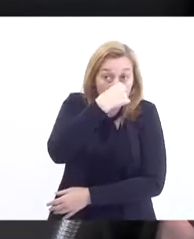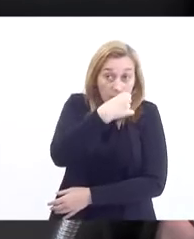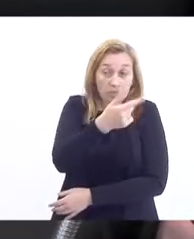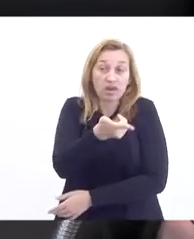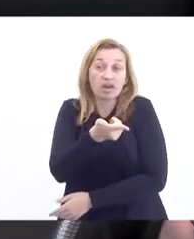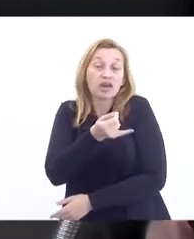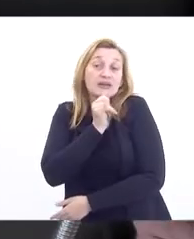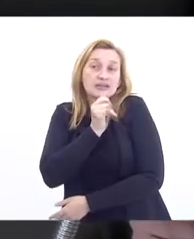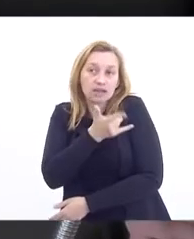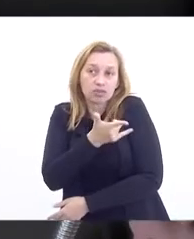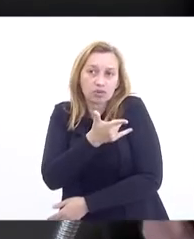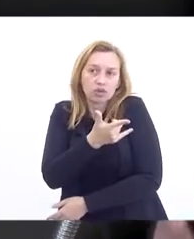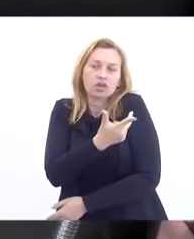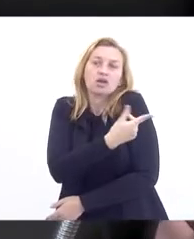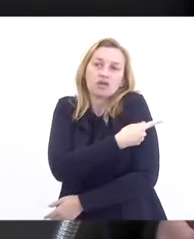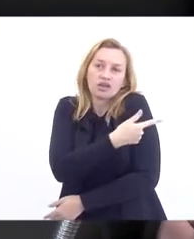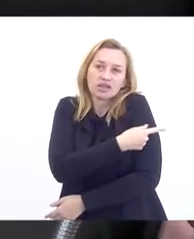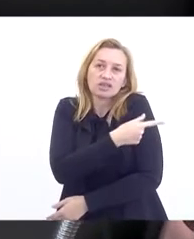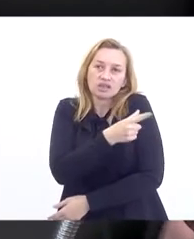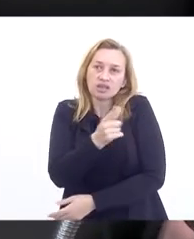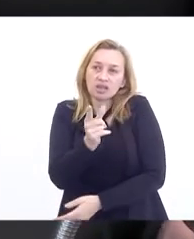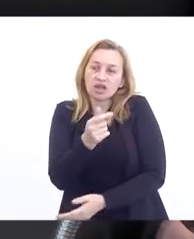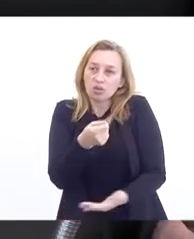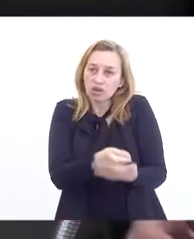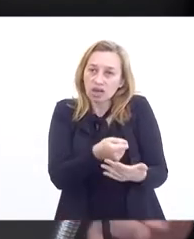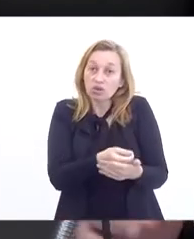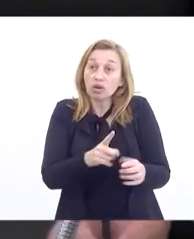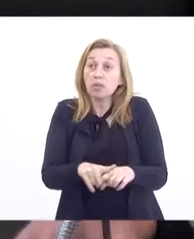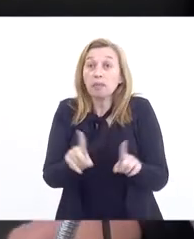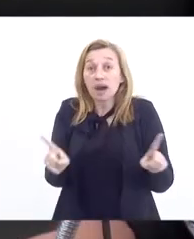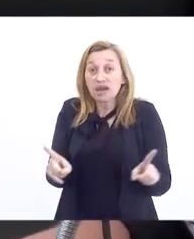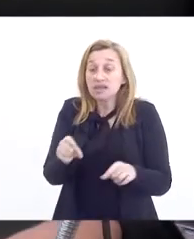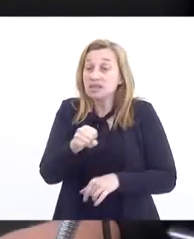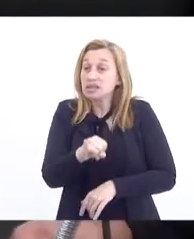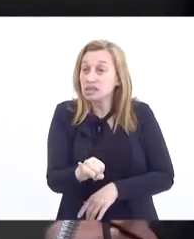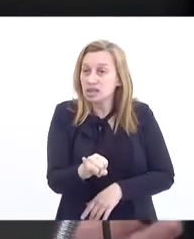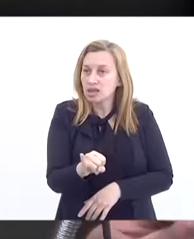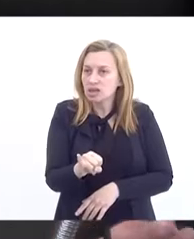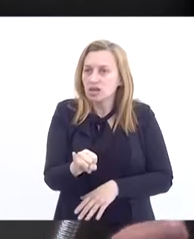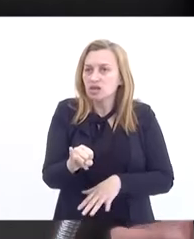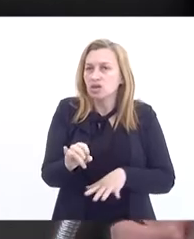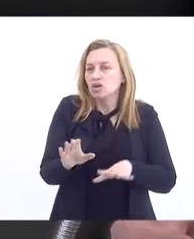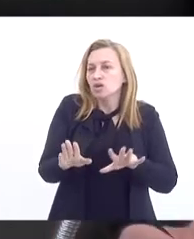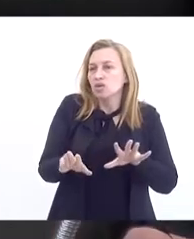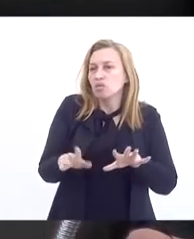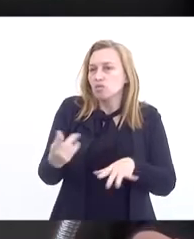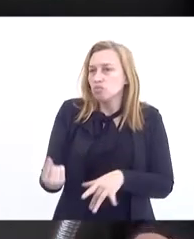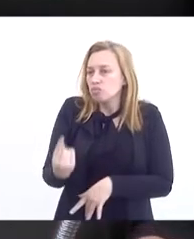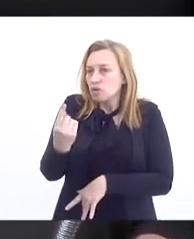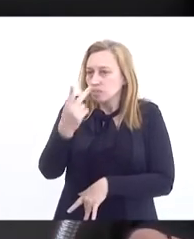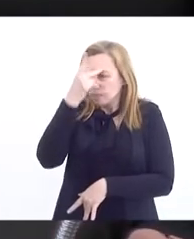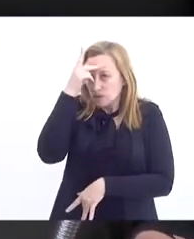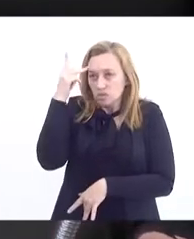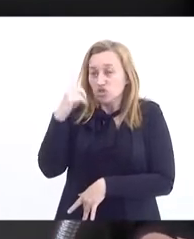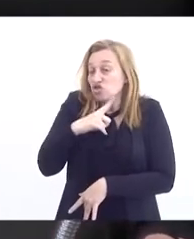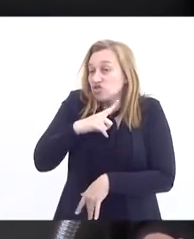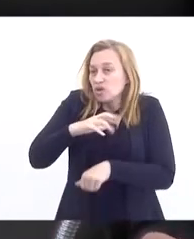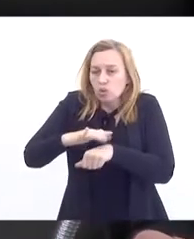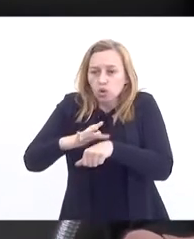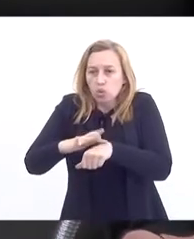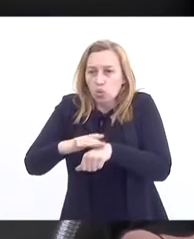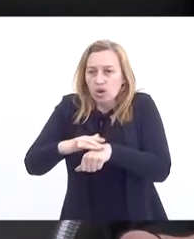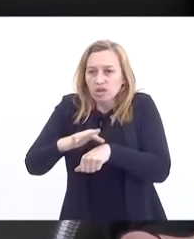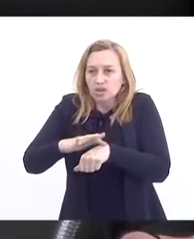que ela é uma vacina do calendário. Mas se determinado indivíduo tiver com uma doença ou uma alergia